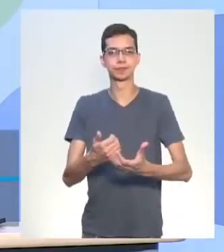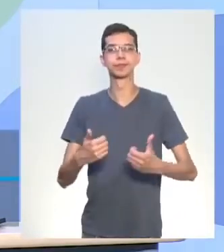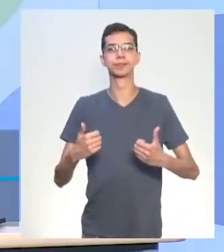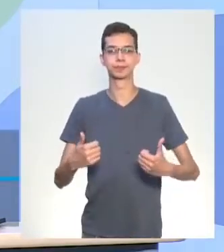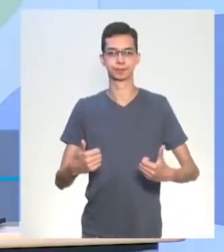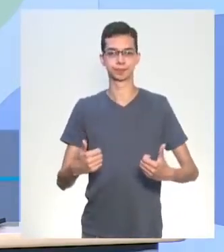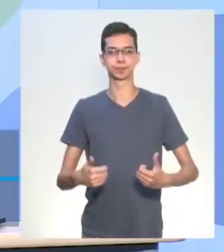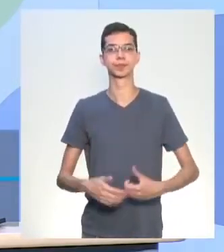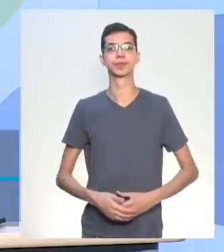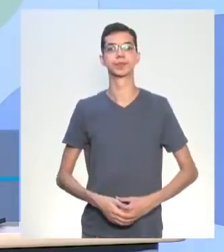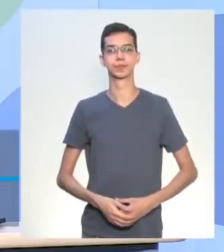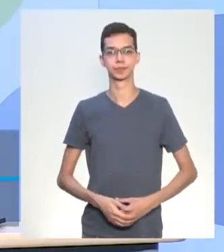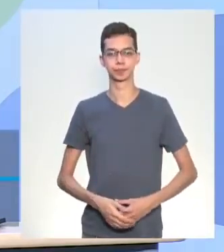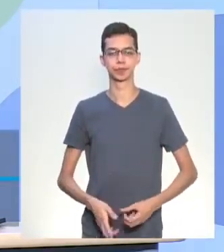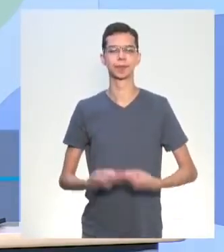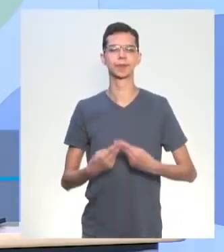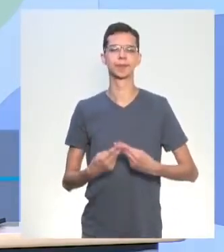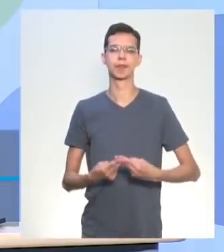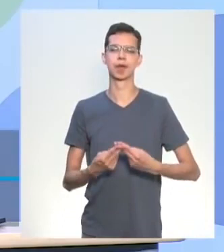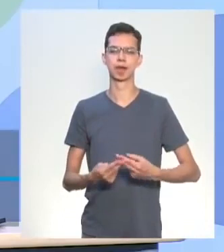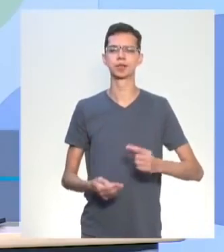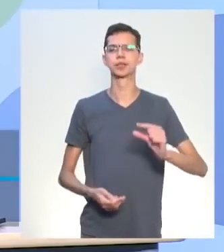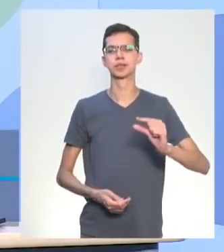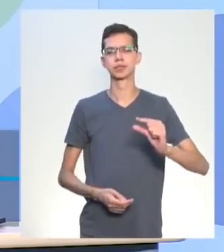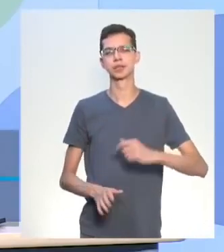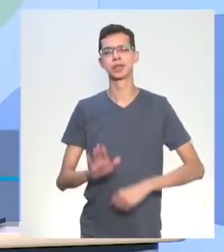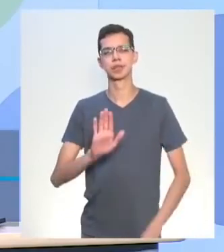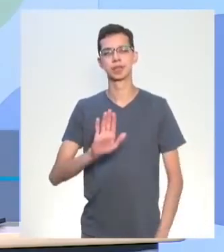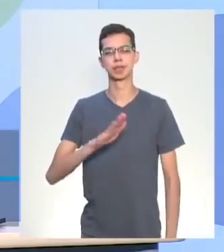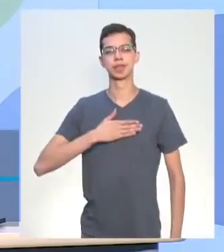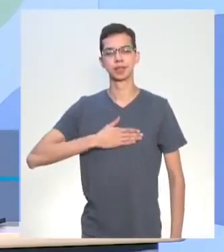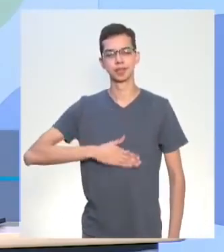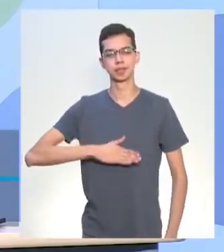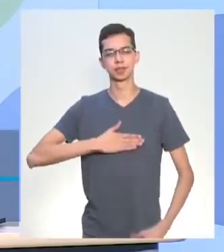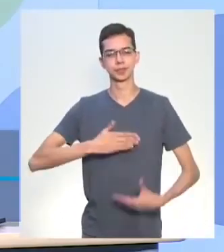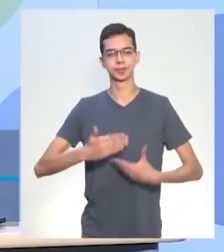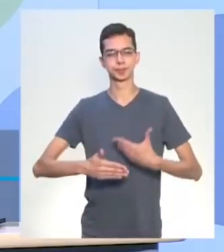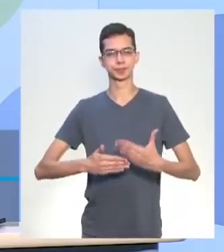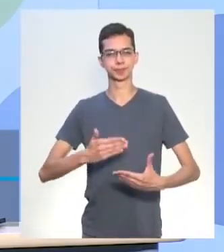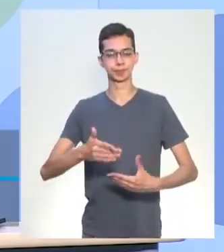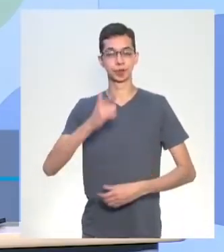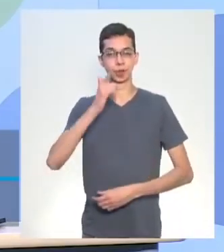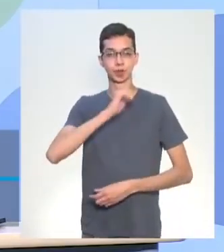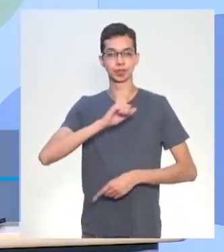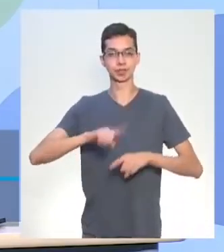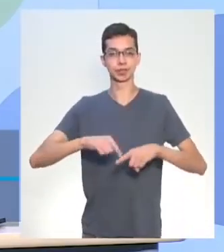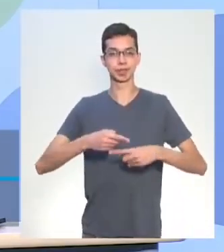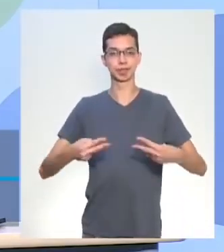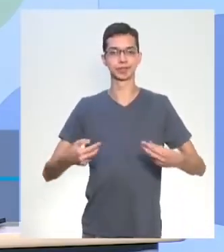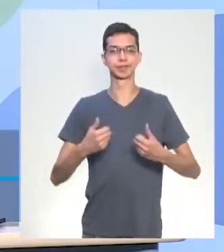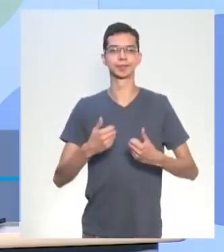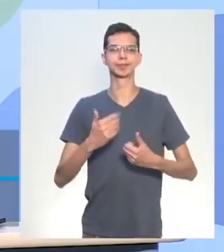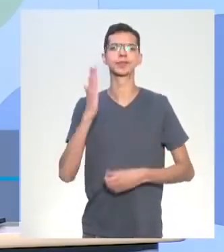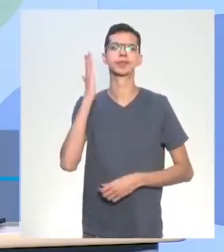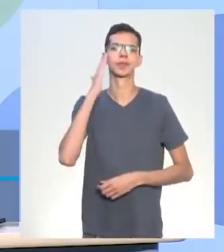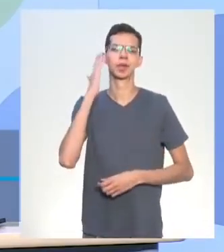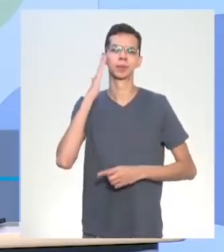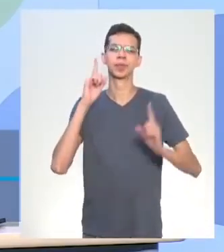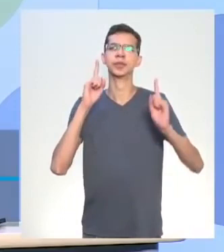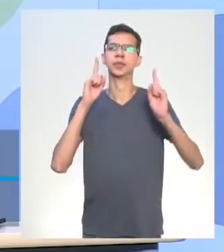só um pouquinho de paciência, né? Que vai chegar. A gente sabe o tamanho das dificuldades,